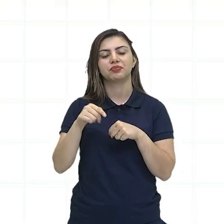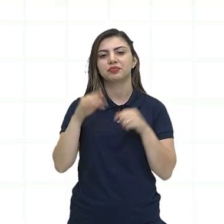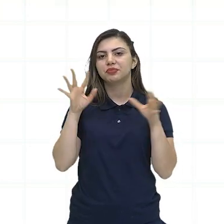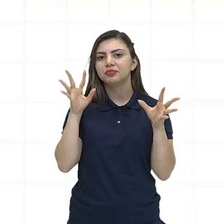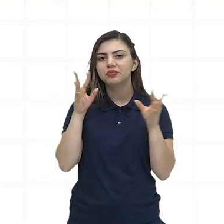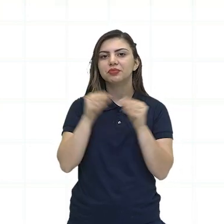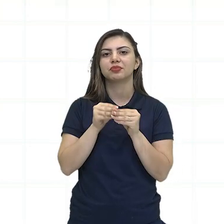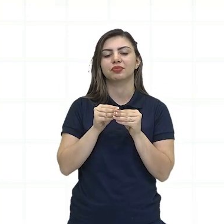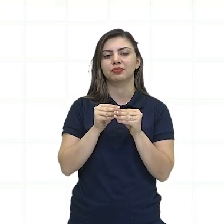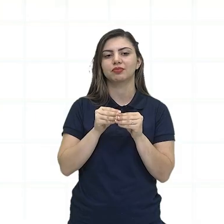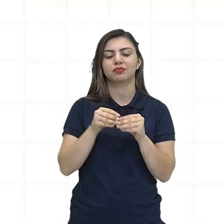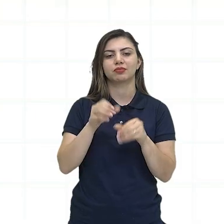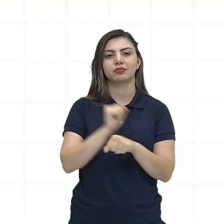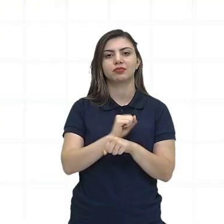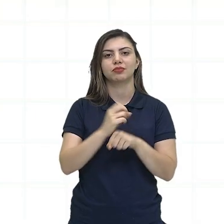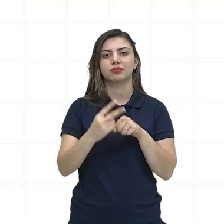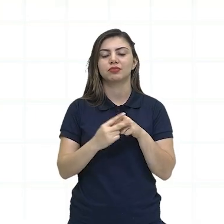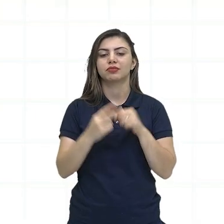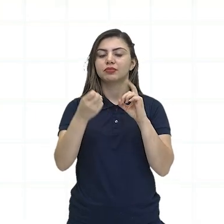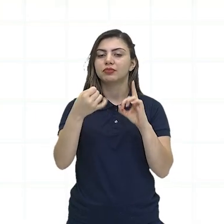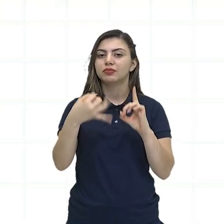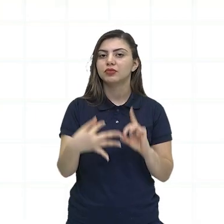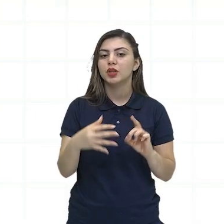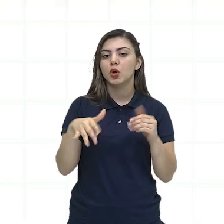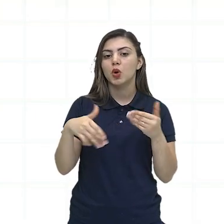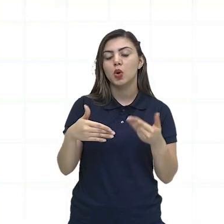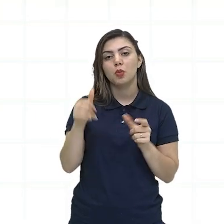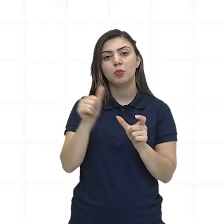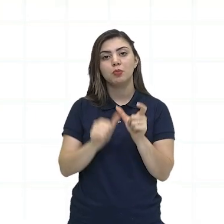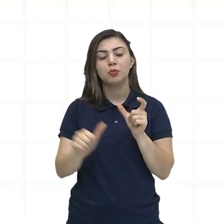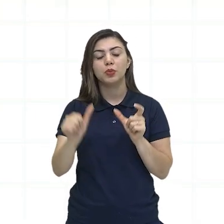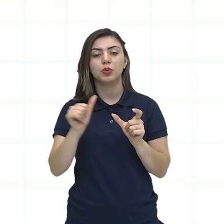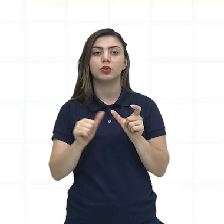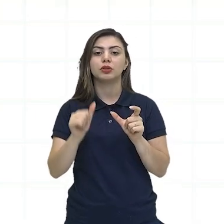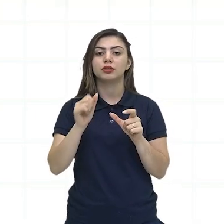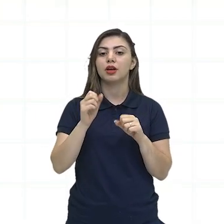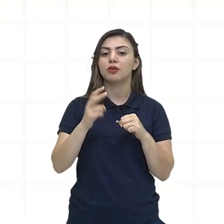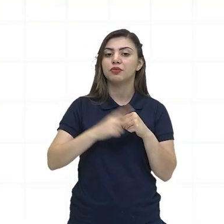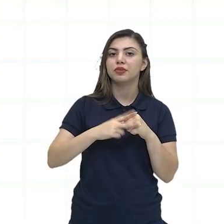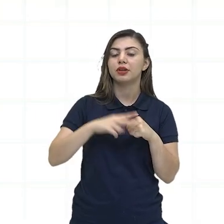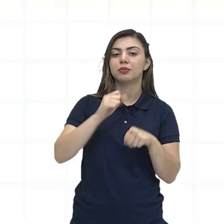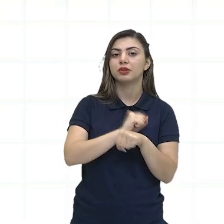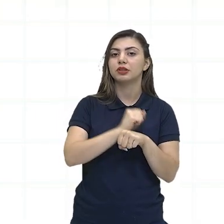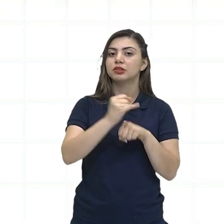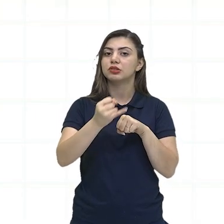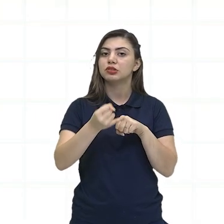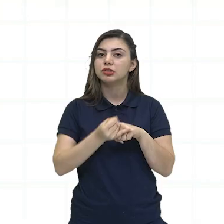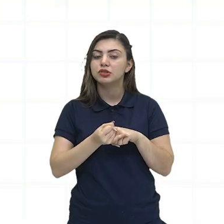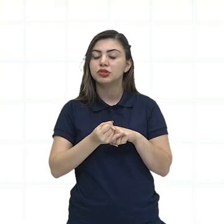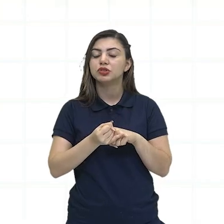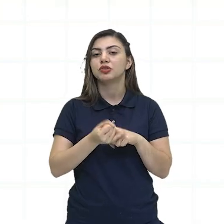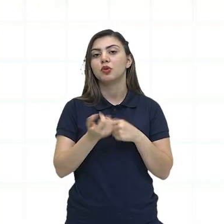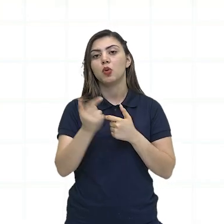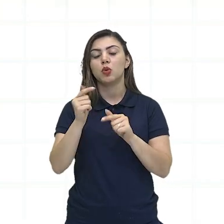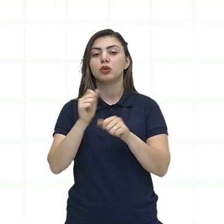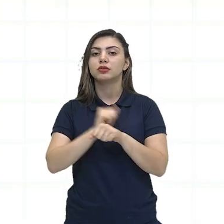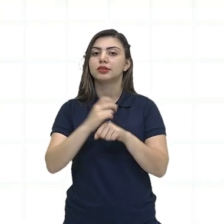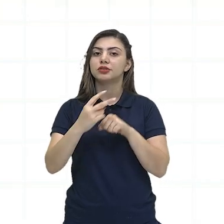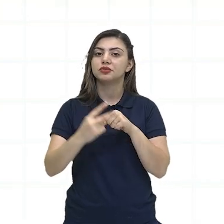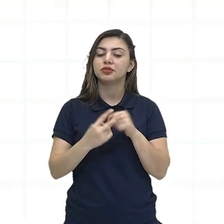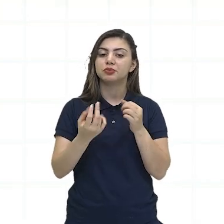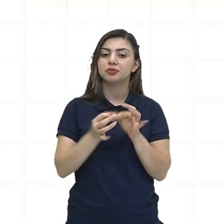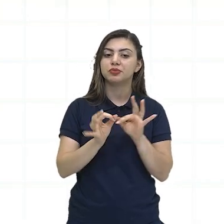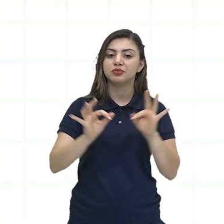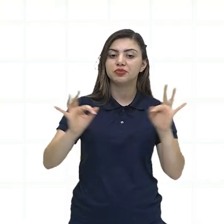resumo, o advérbio ele descreve ou modifica tanto os verbos, adjetivos, outros advérbios,